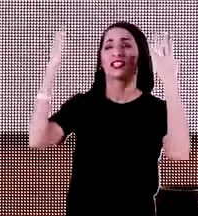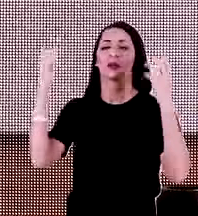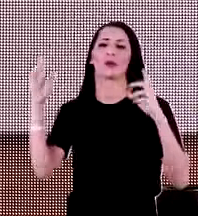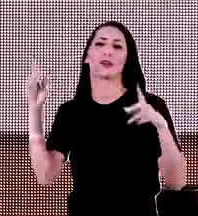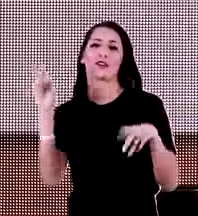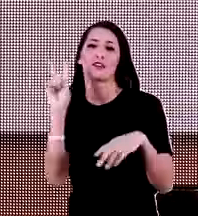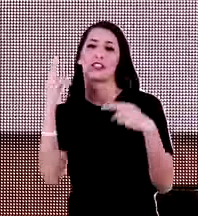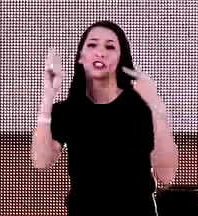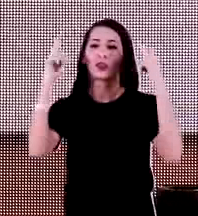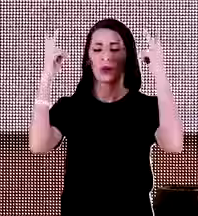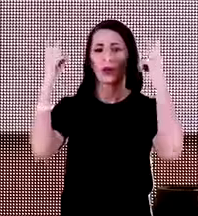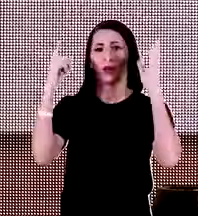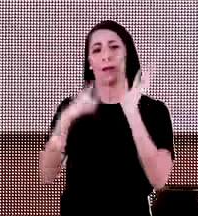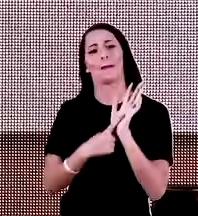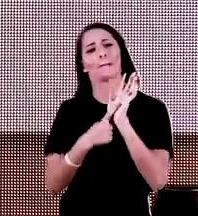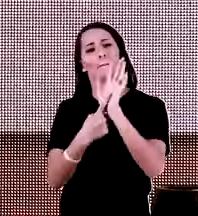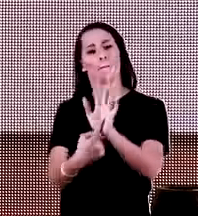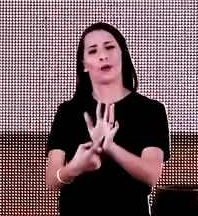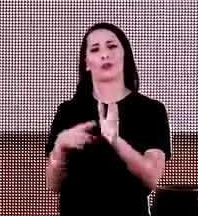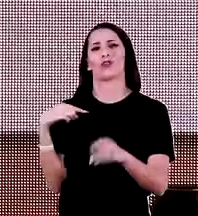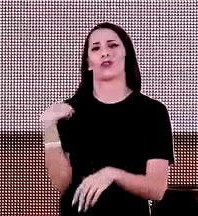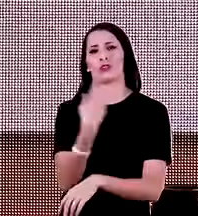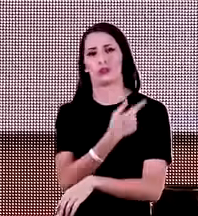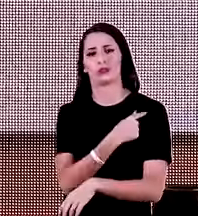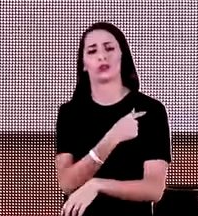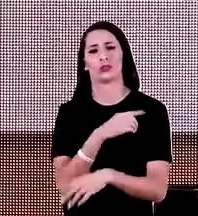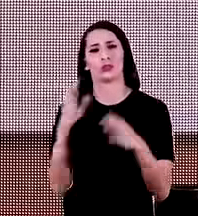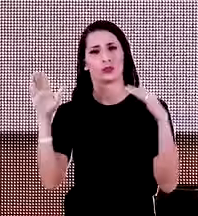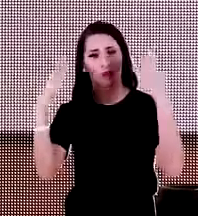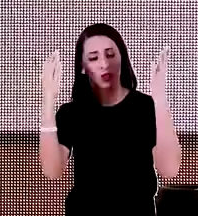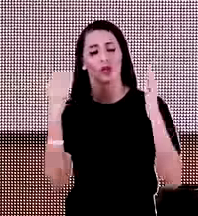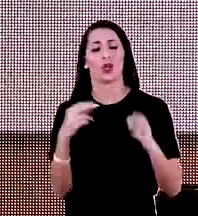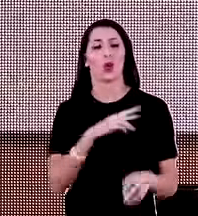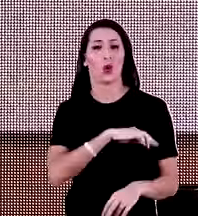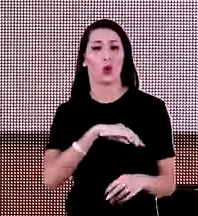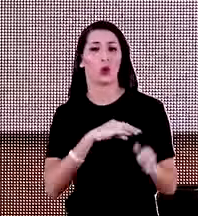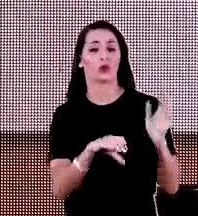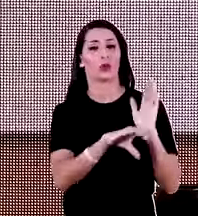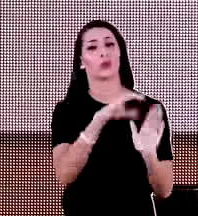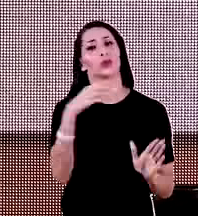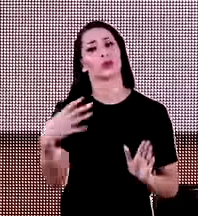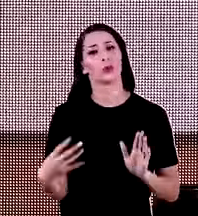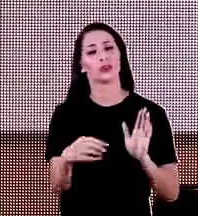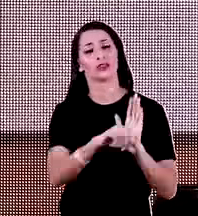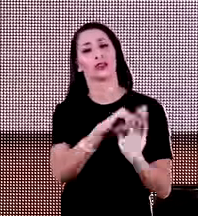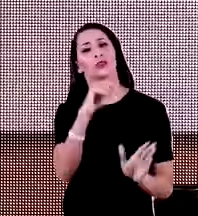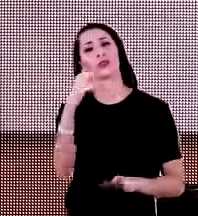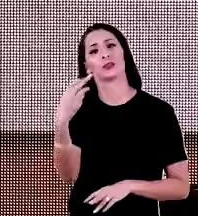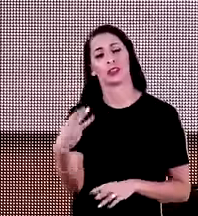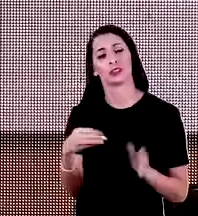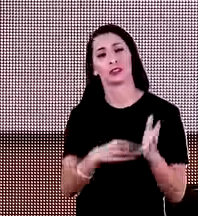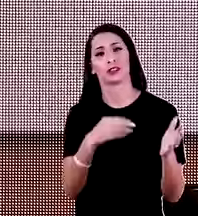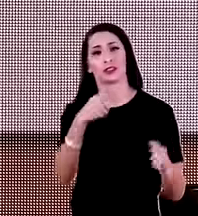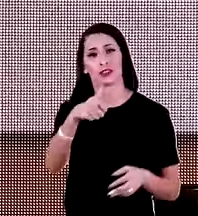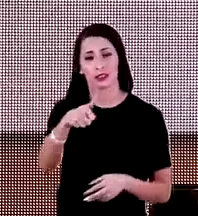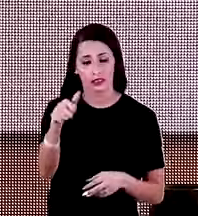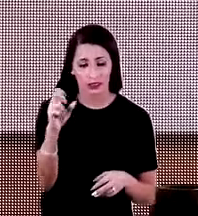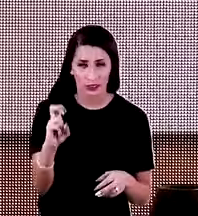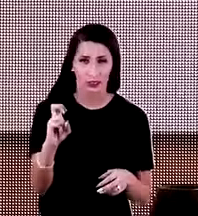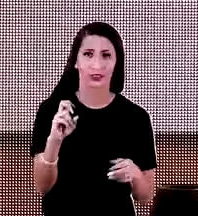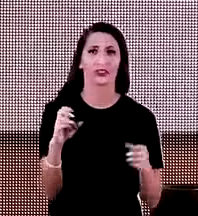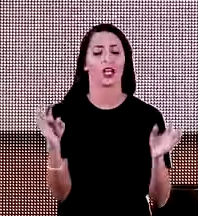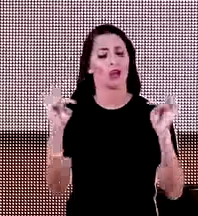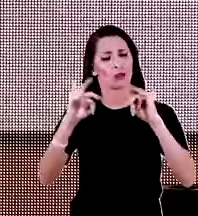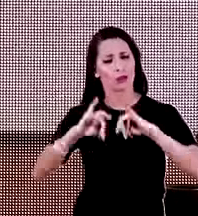de celebração para os outros. O texto nos diz em Ruth capítulo 4, do versículo 13 ao 15. O fim da história. Gente, o fim